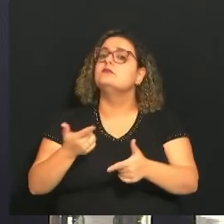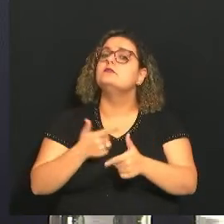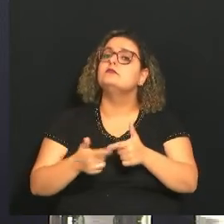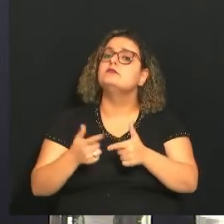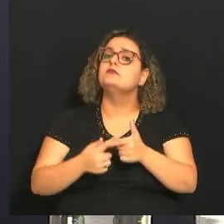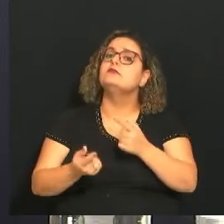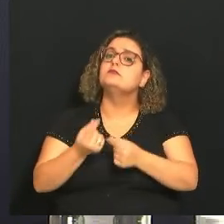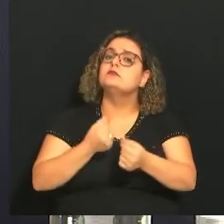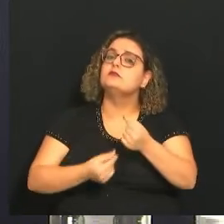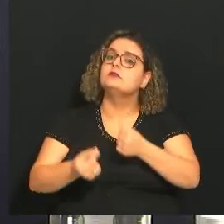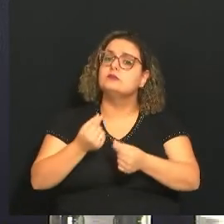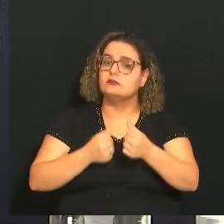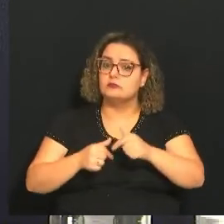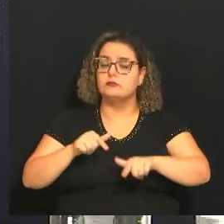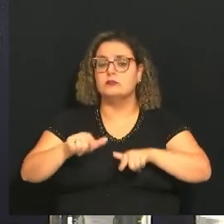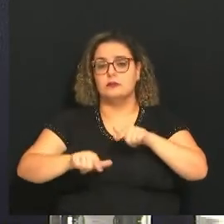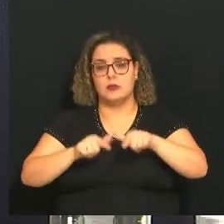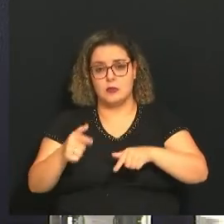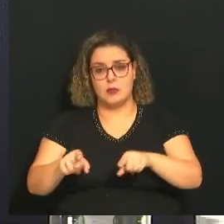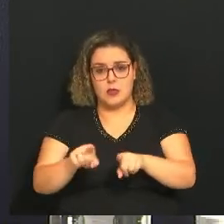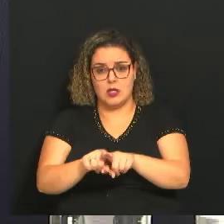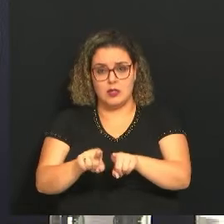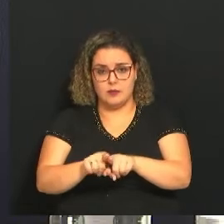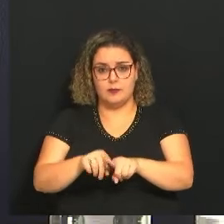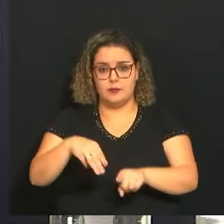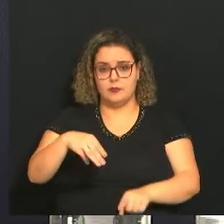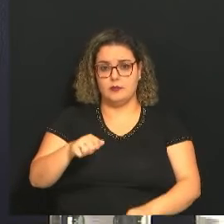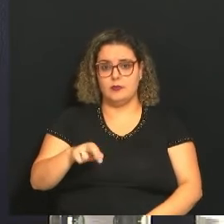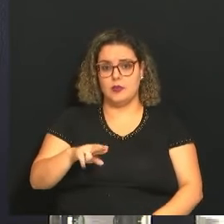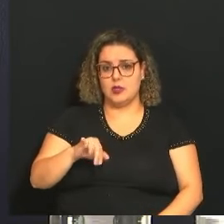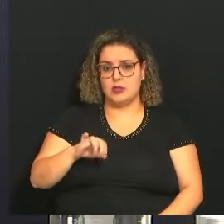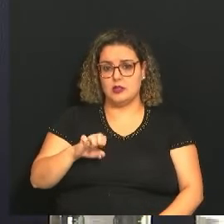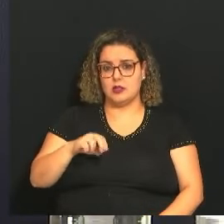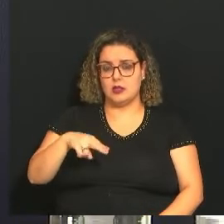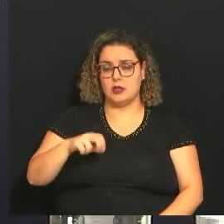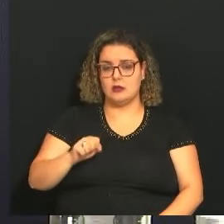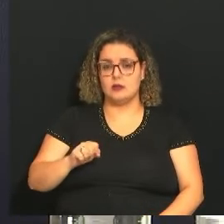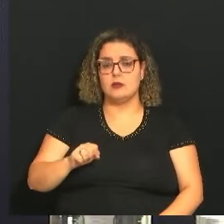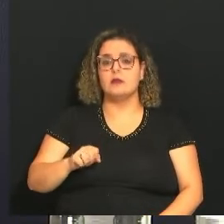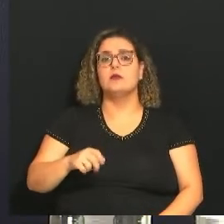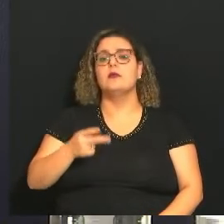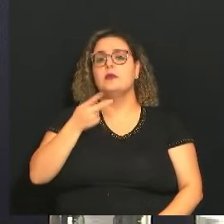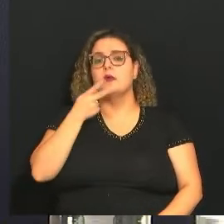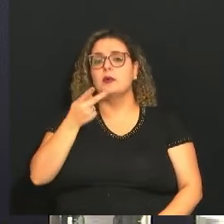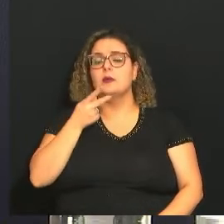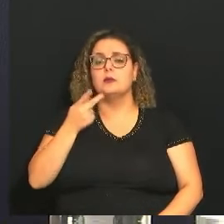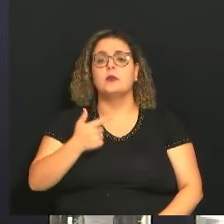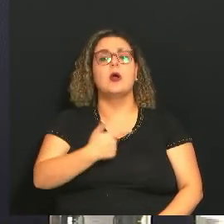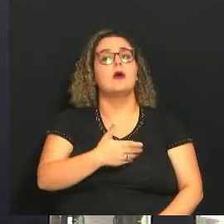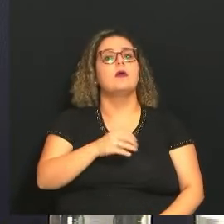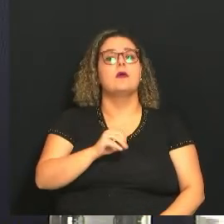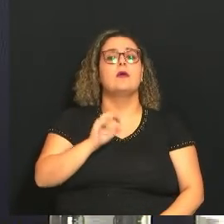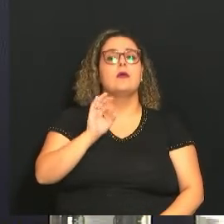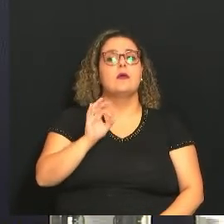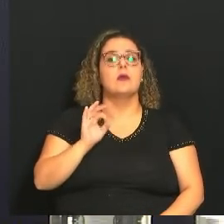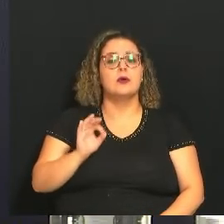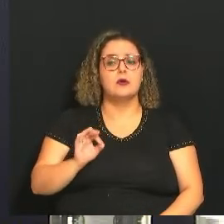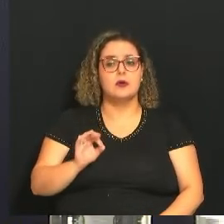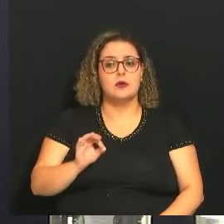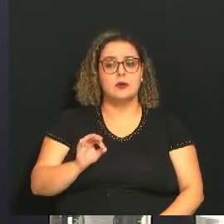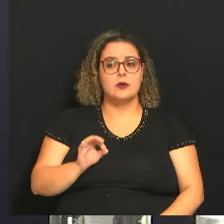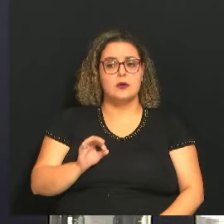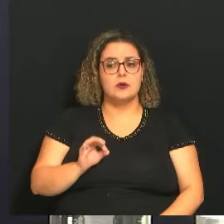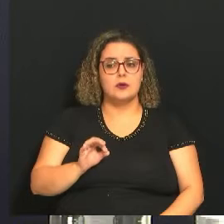financeiros e até trabalhistas. A Marilena Ferreira fala o seguinte, 20% já para aquecer a economia